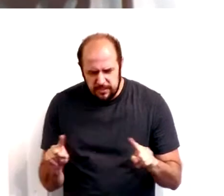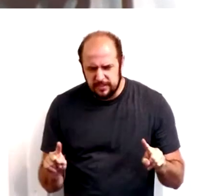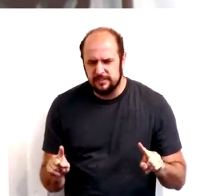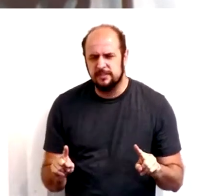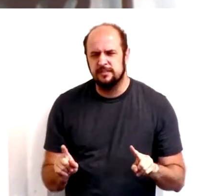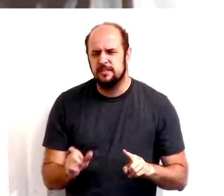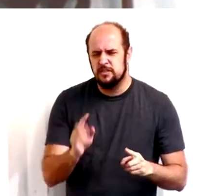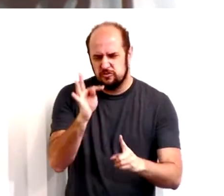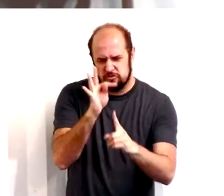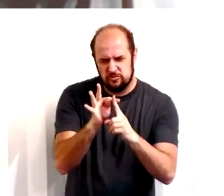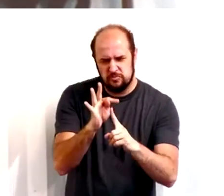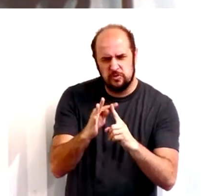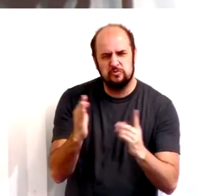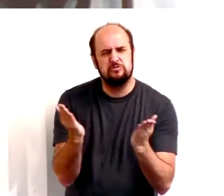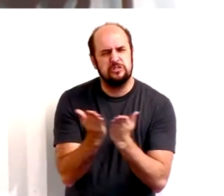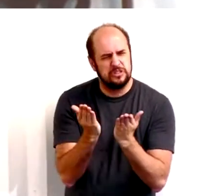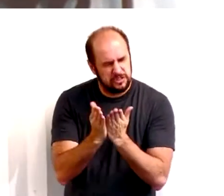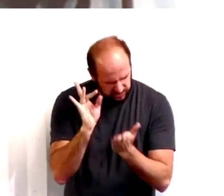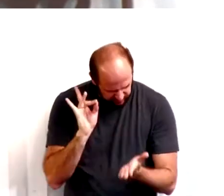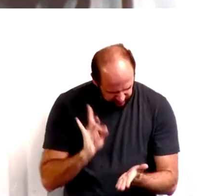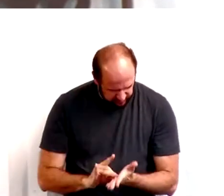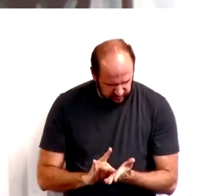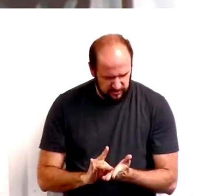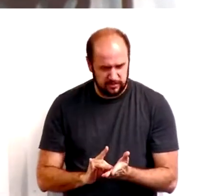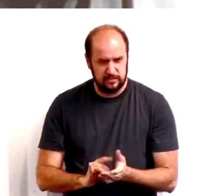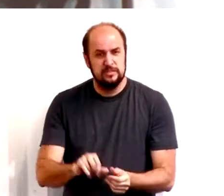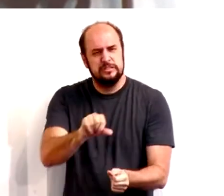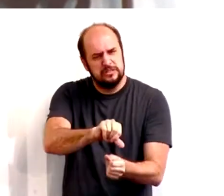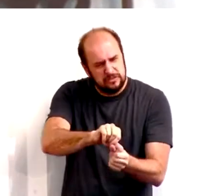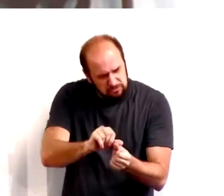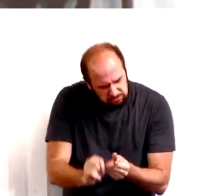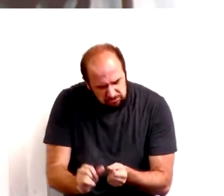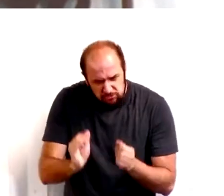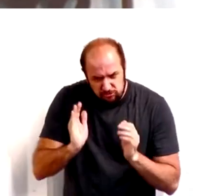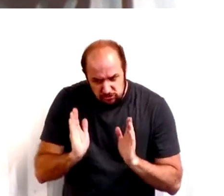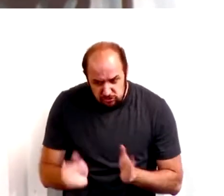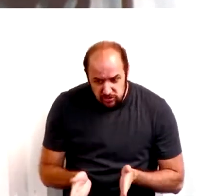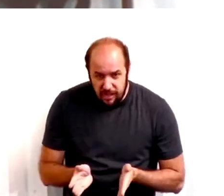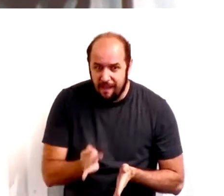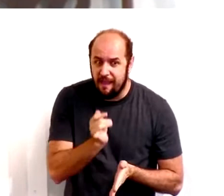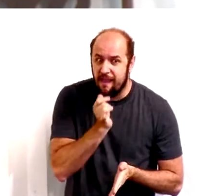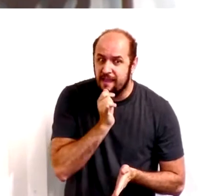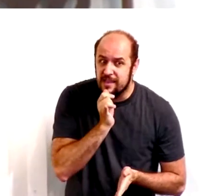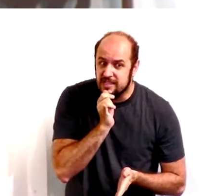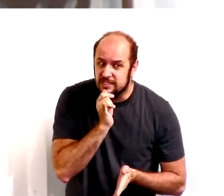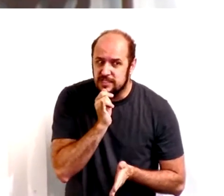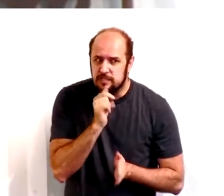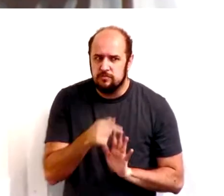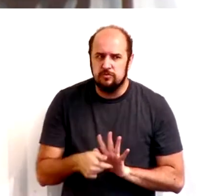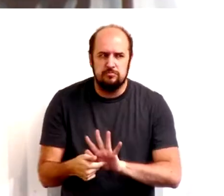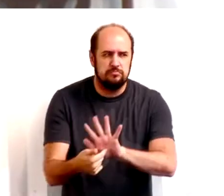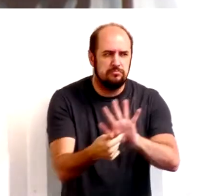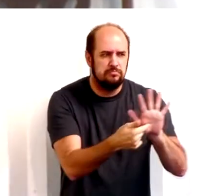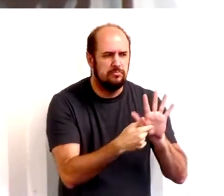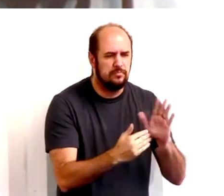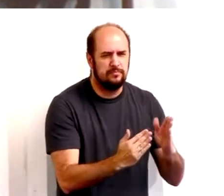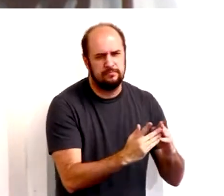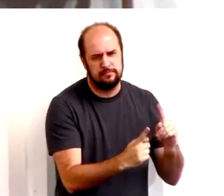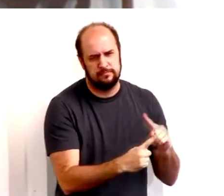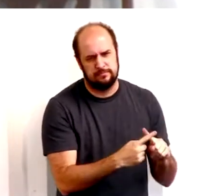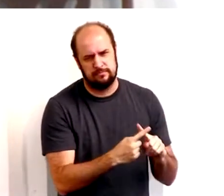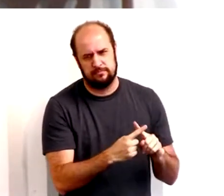crente, foi circuncidado pelo apóstolo Paulo e foi exemplo para uma igreja